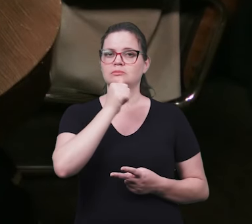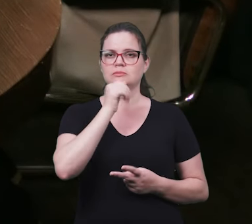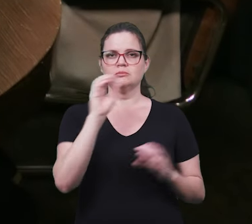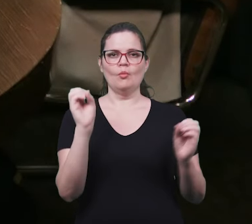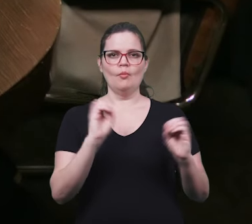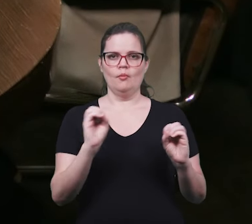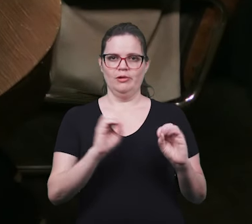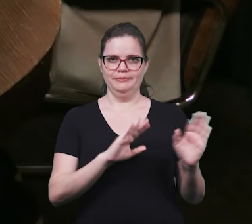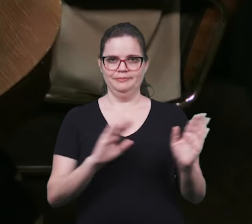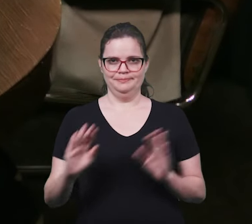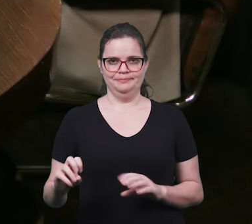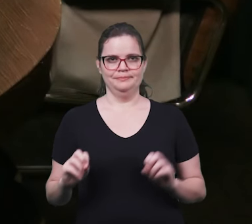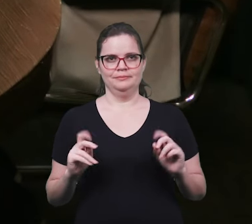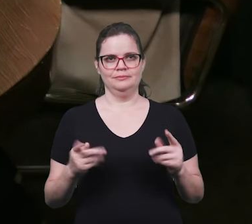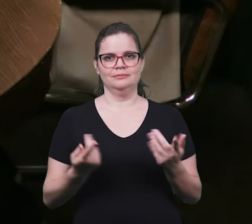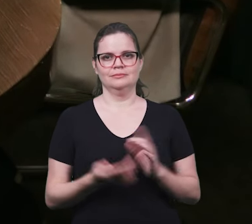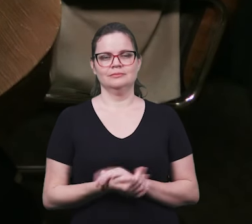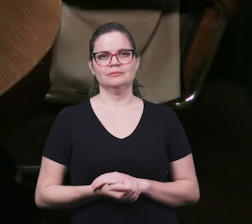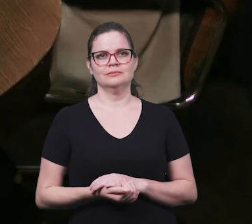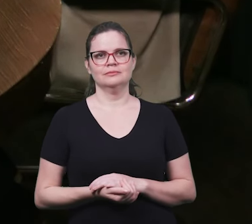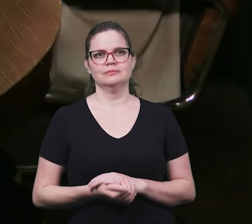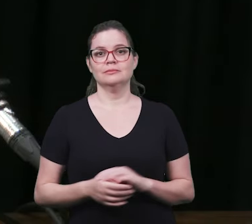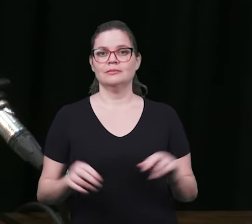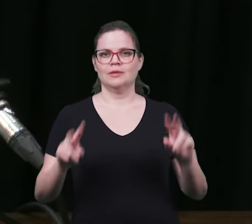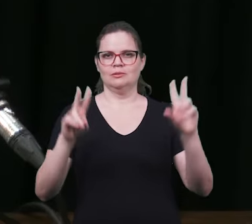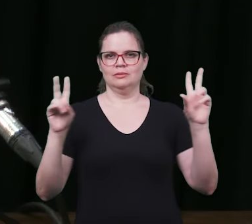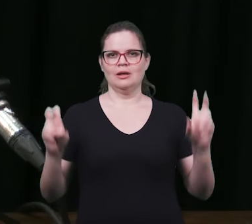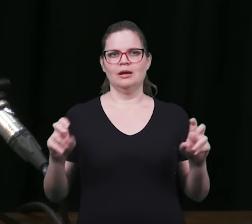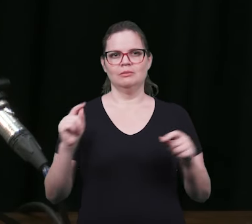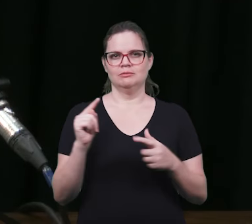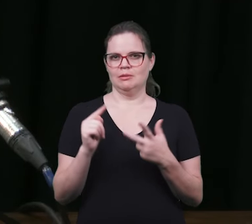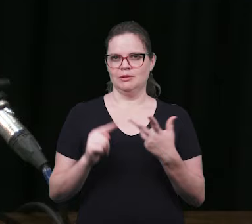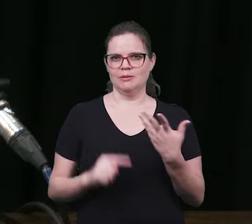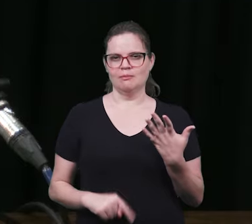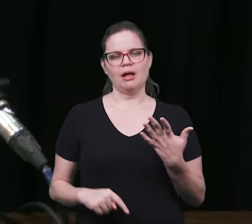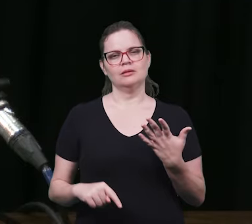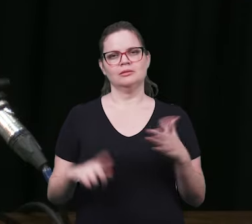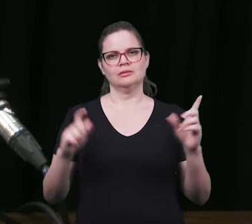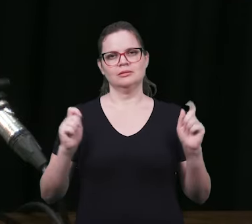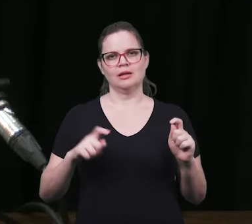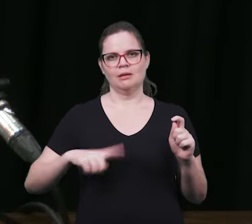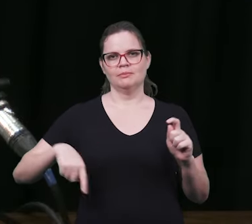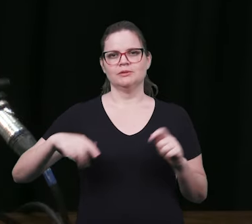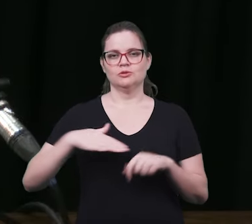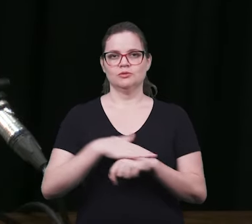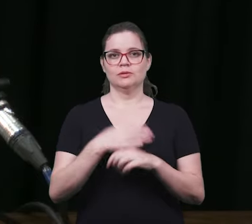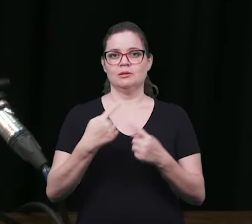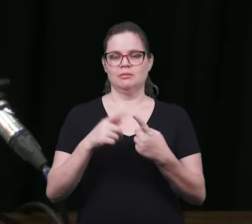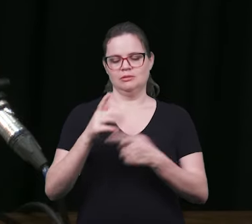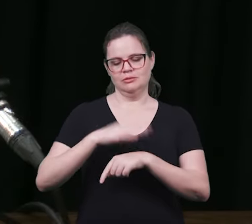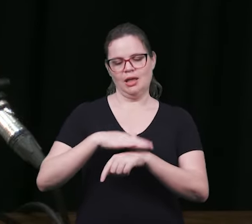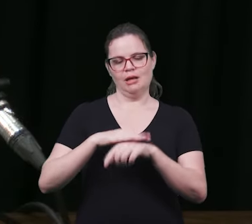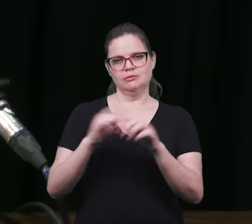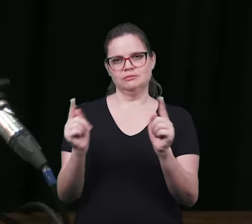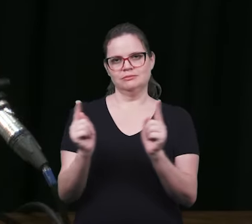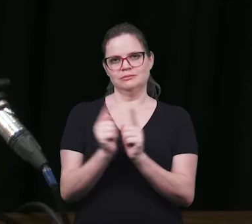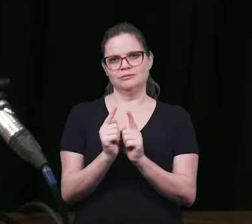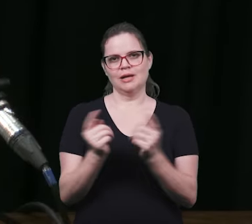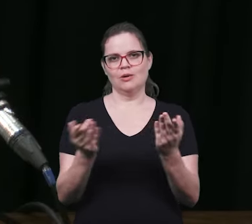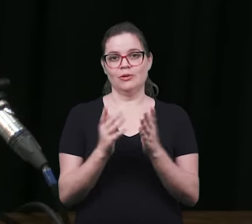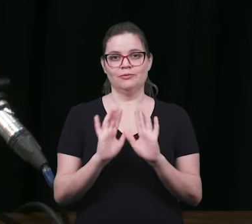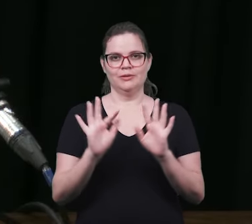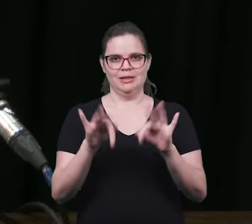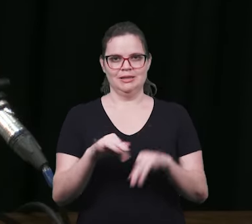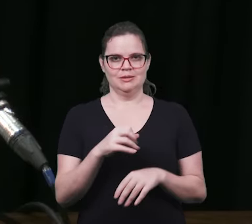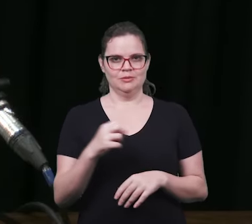líquido. Amém. É um tema vasto, tem Amém. muitas condições ali, mas por causa do horário, Isso. nós vamos